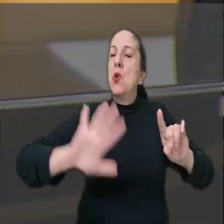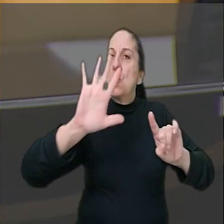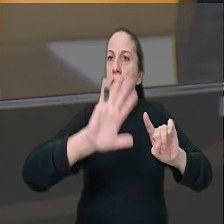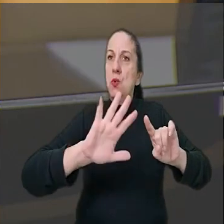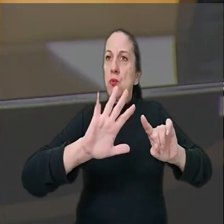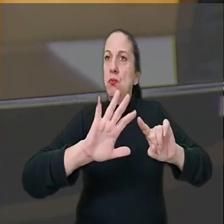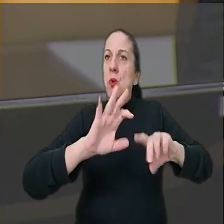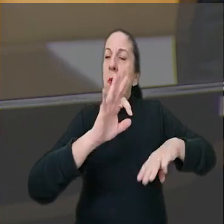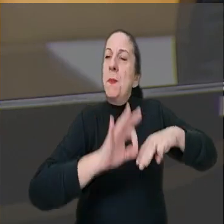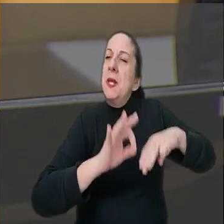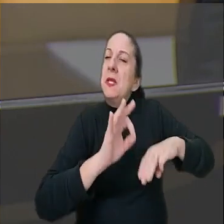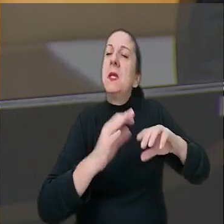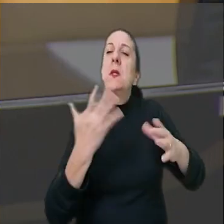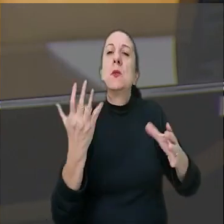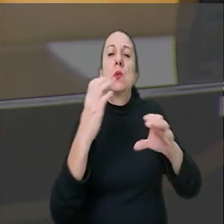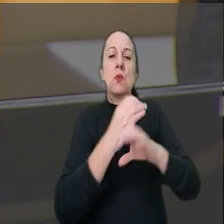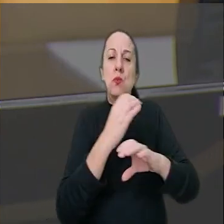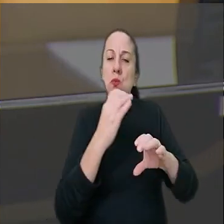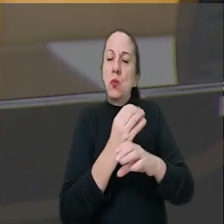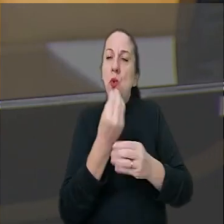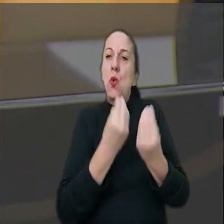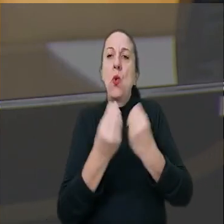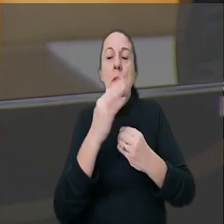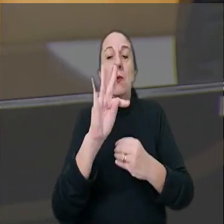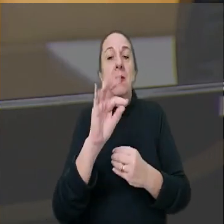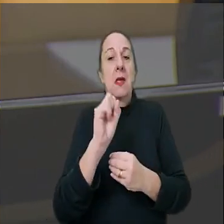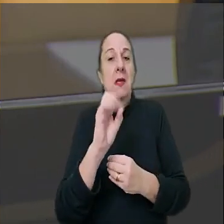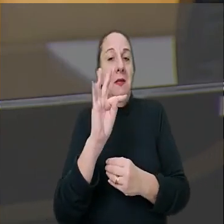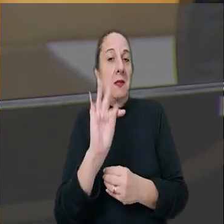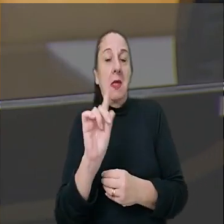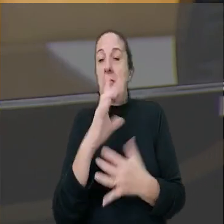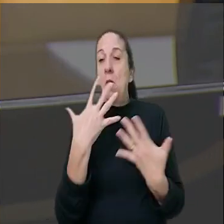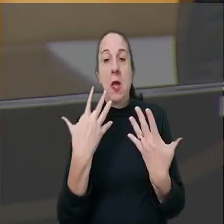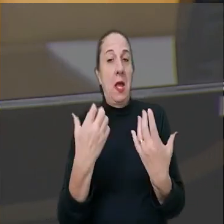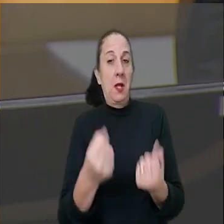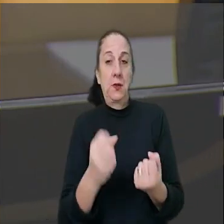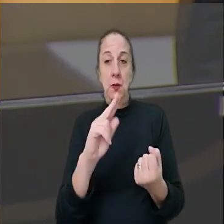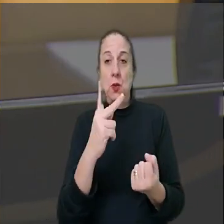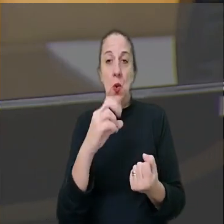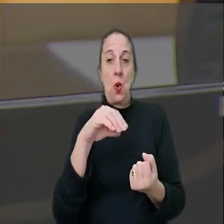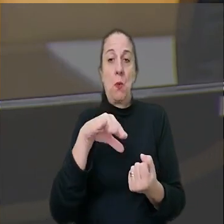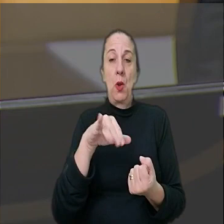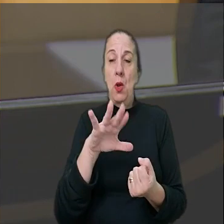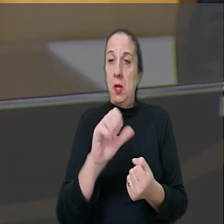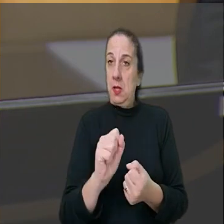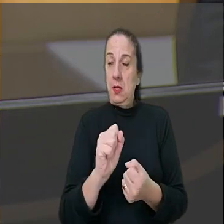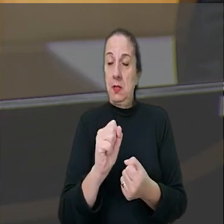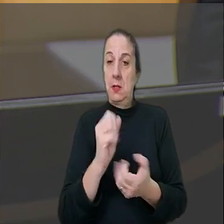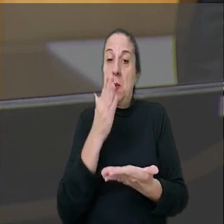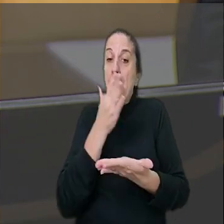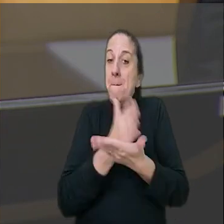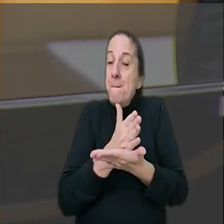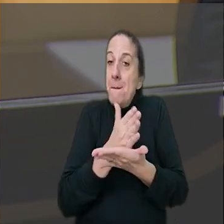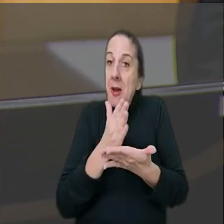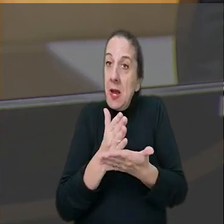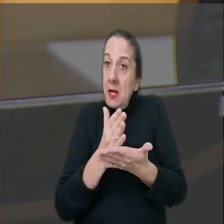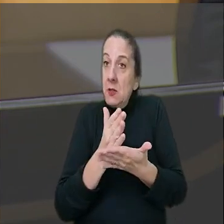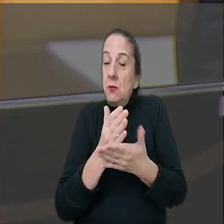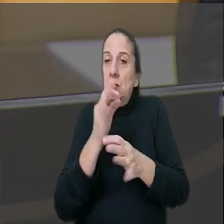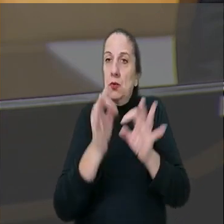geral. Por fim, o ministro concluiu que, como a jurisprudência do TST não admite homologação parcial de